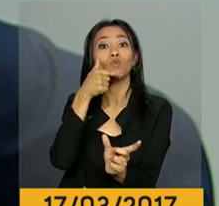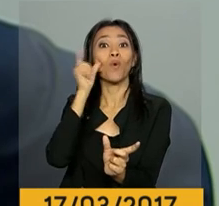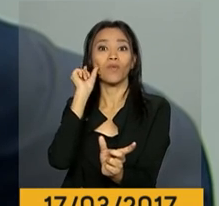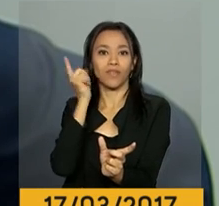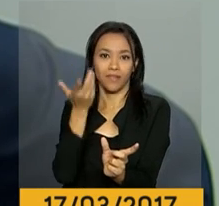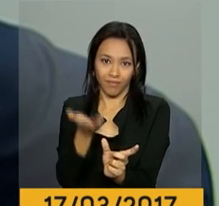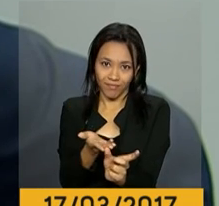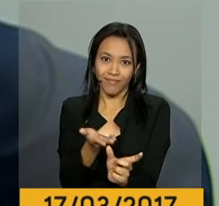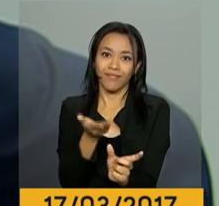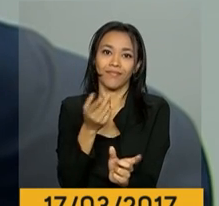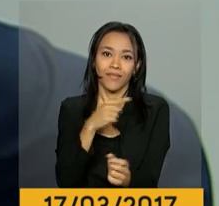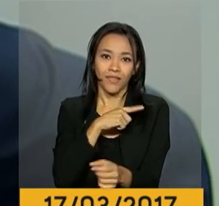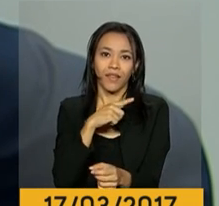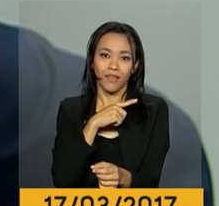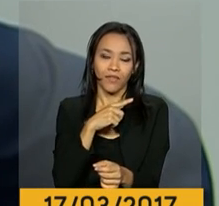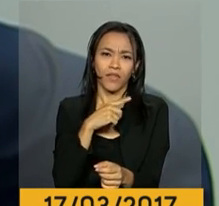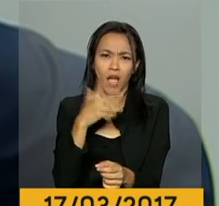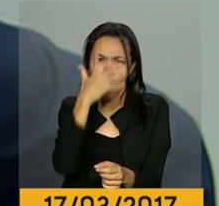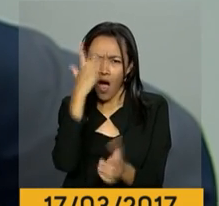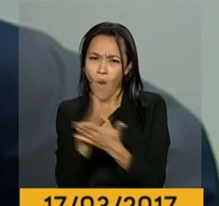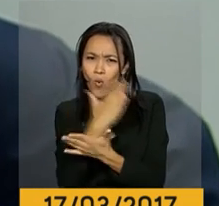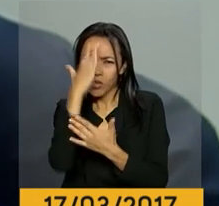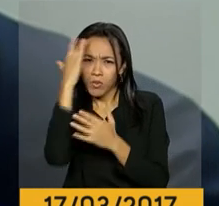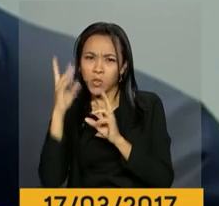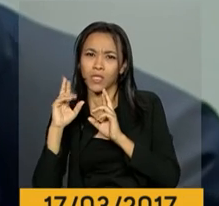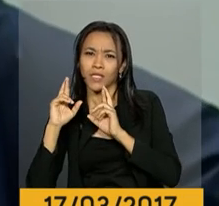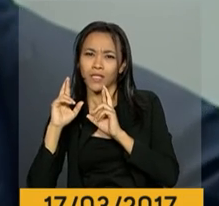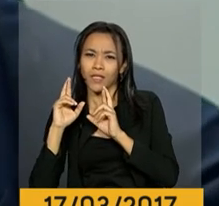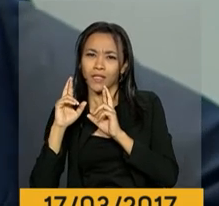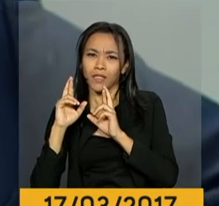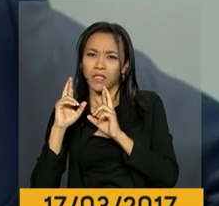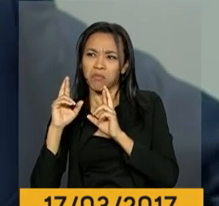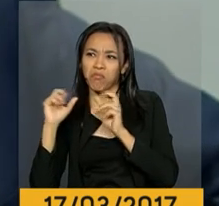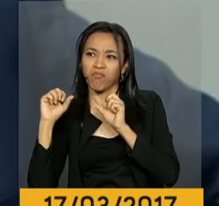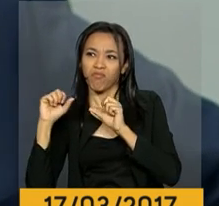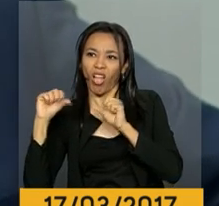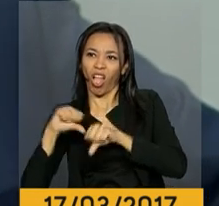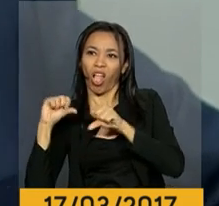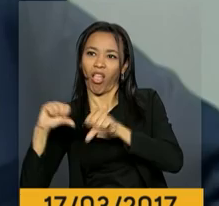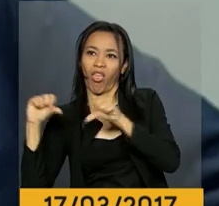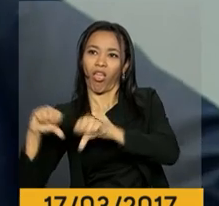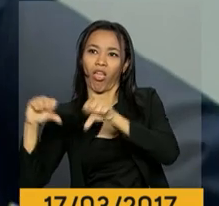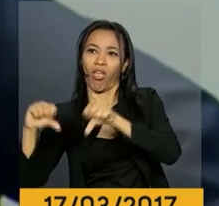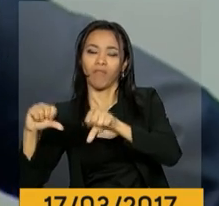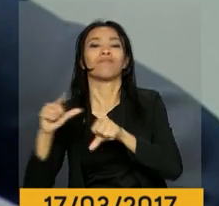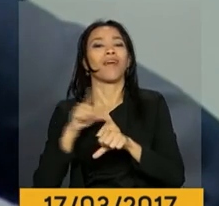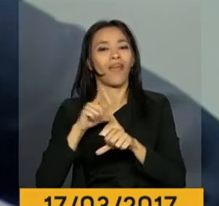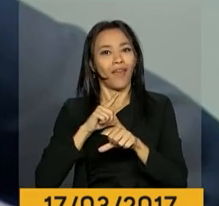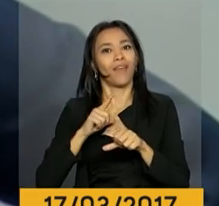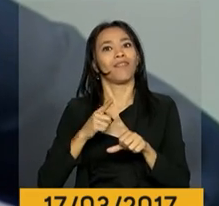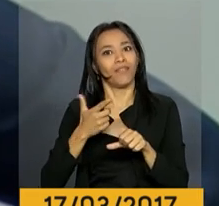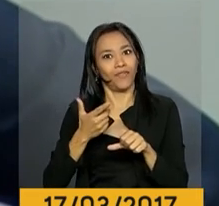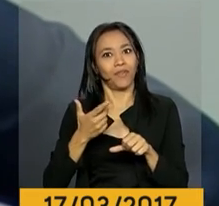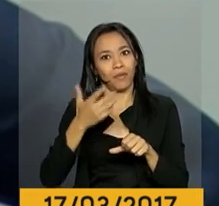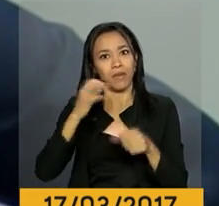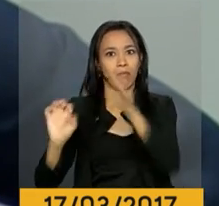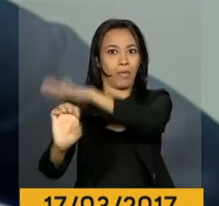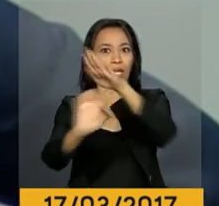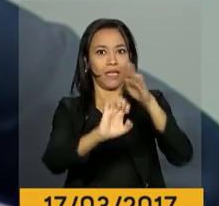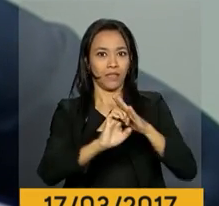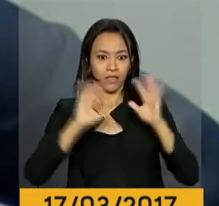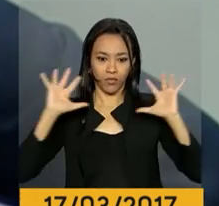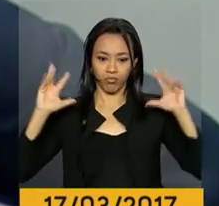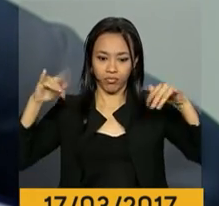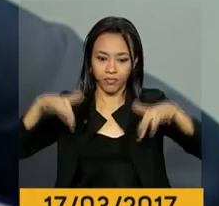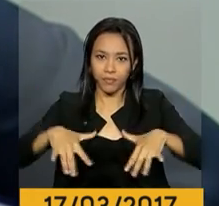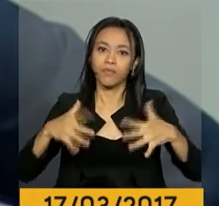Aguardava-se, alguns até torciam para que não houvesse licitantes. Licitantes houve, e com grande acréscimo, com